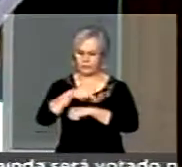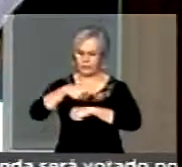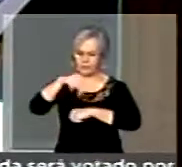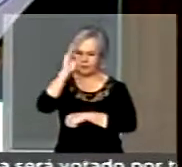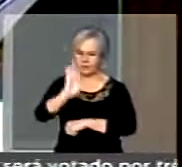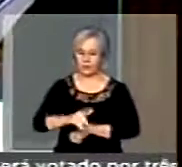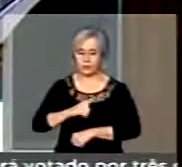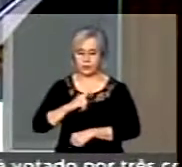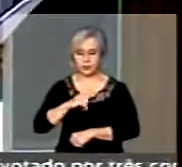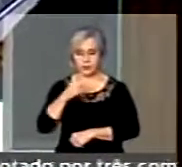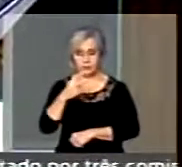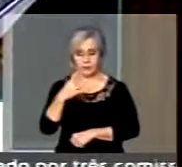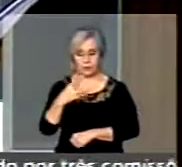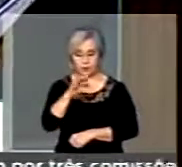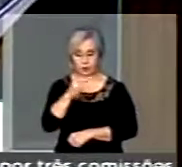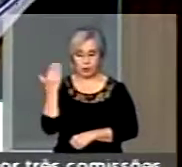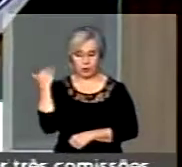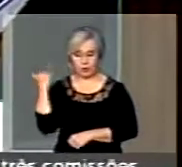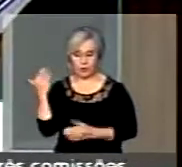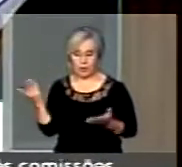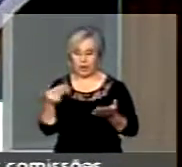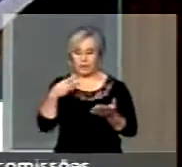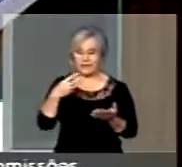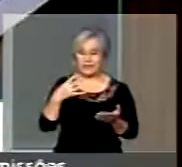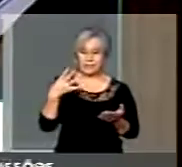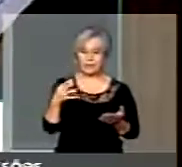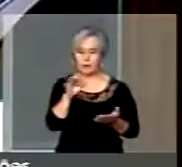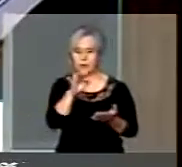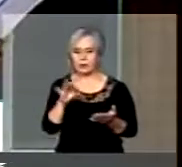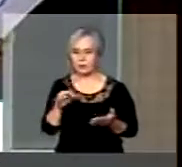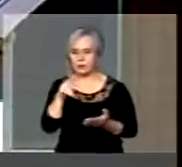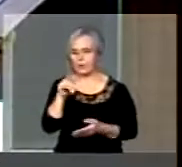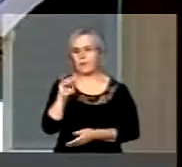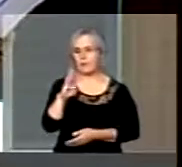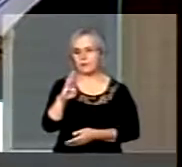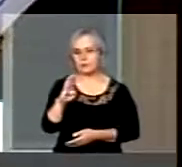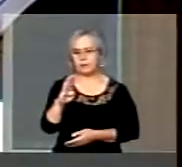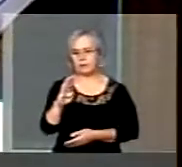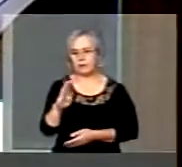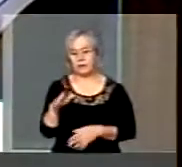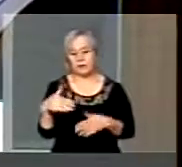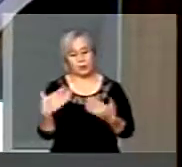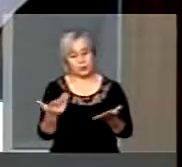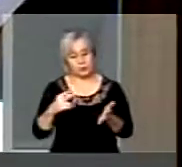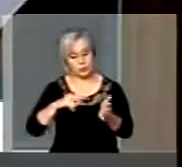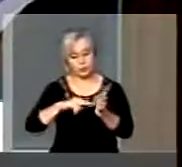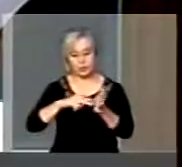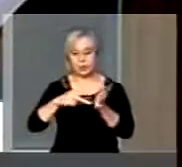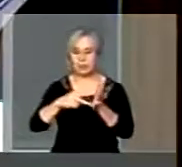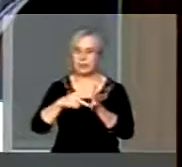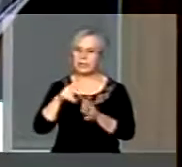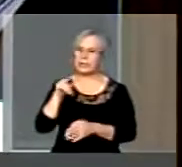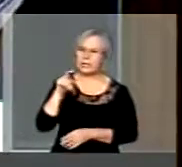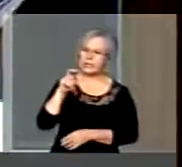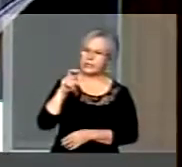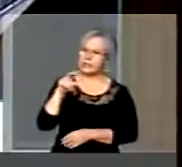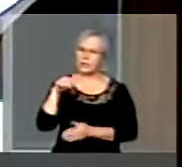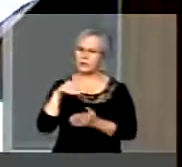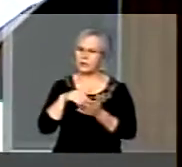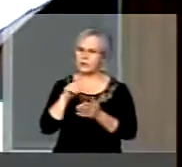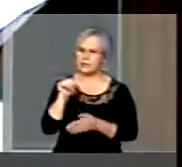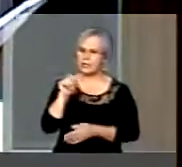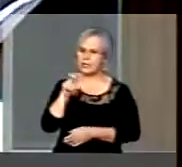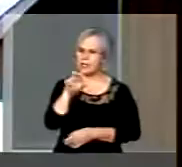de 24% para 34% do PIB, o que é entre 5 a 15